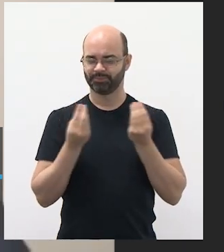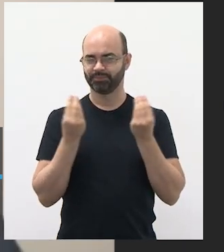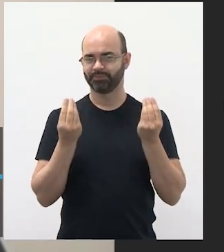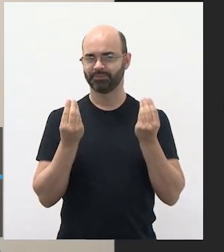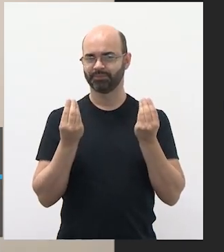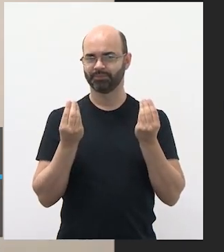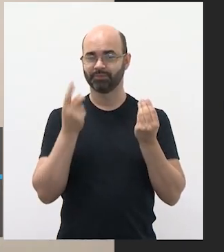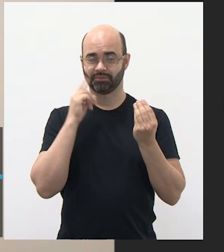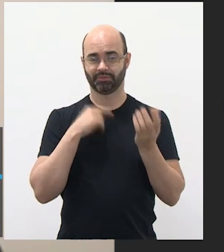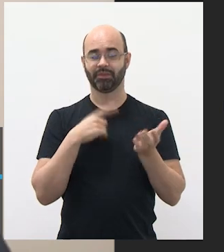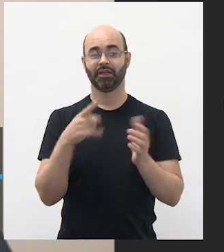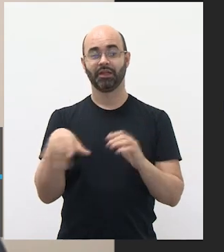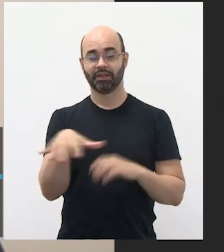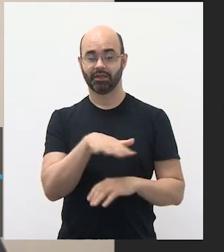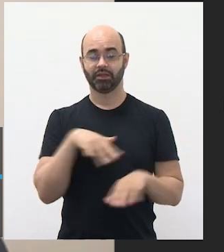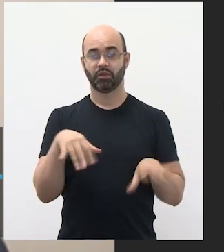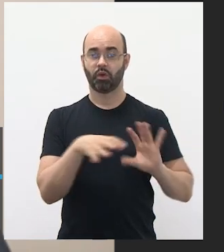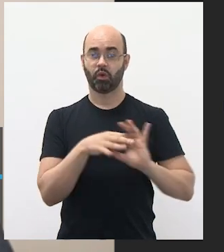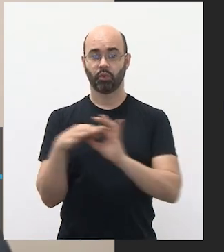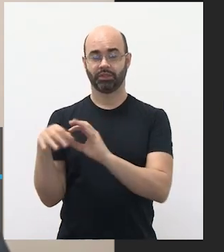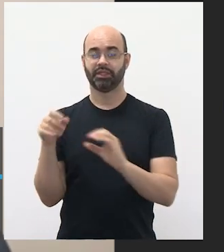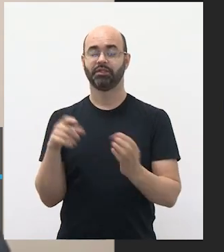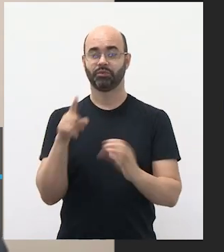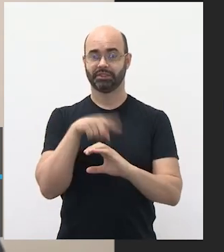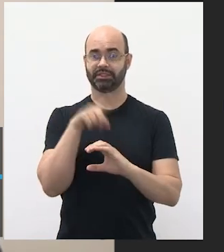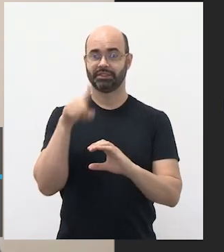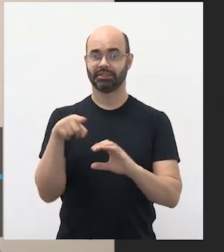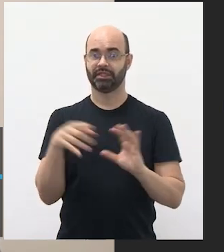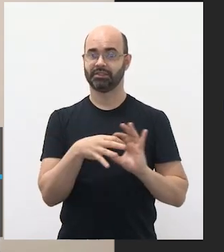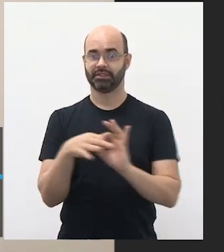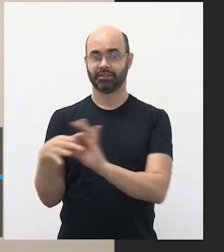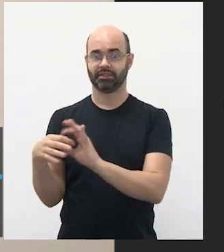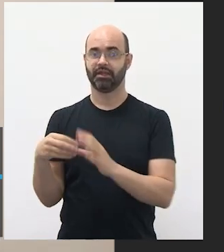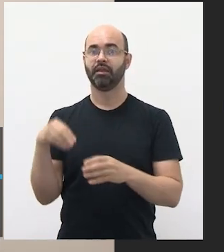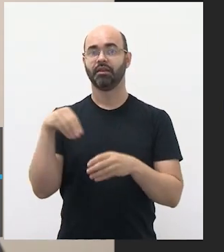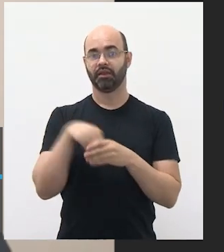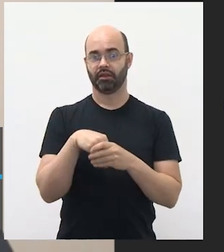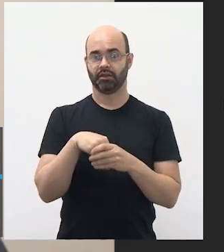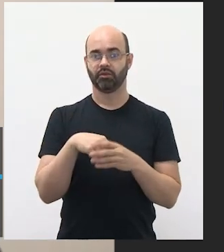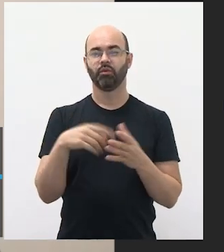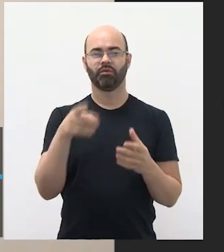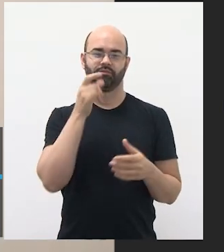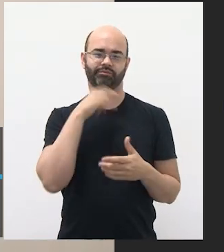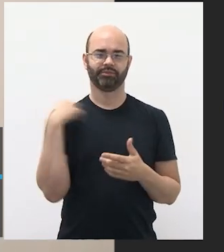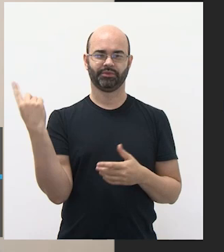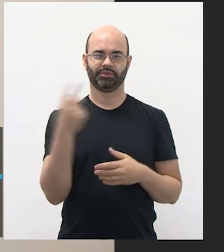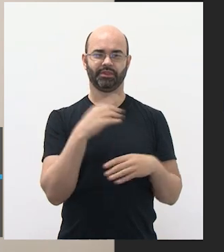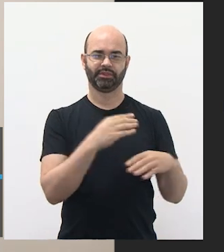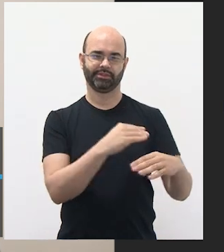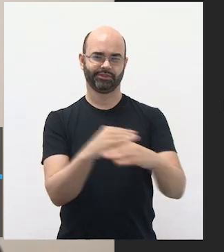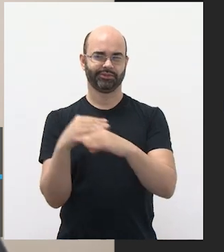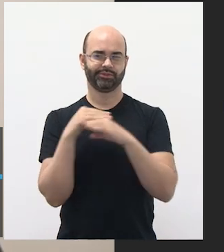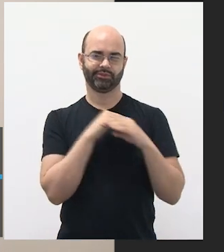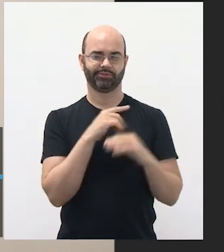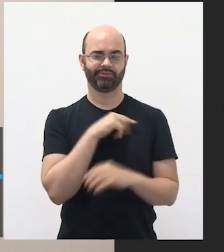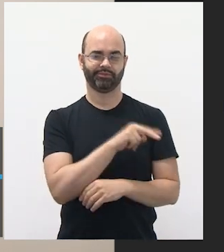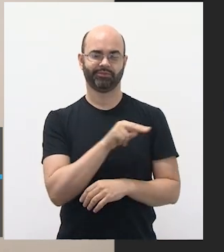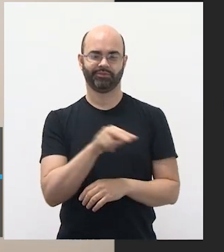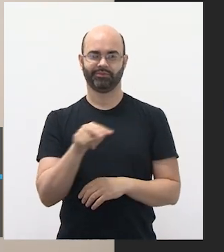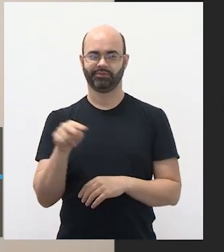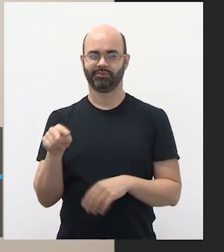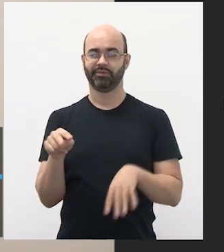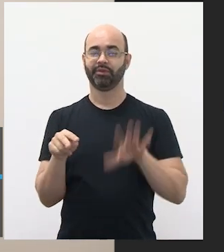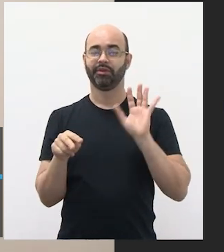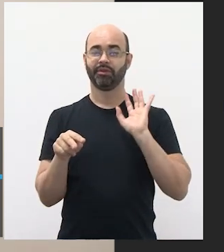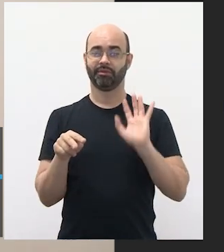contexto científico, tá? A gente vai lembrar que, por mais que isso esteja no senso comum, o nosso grande desafio é